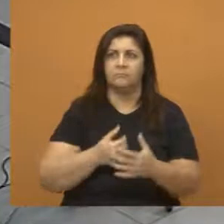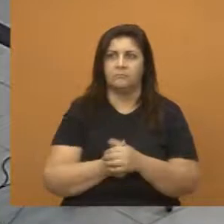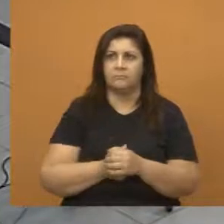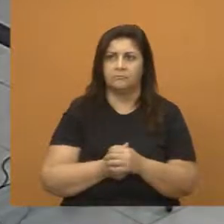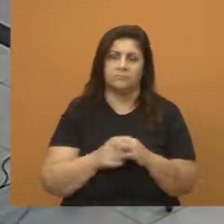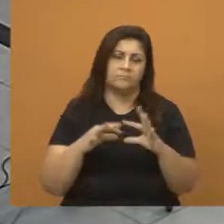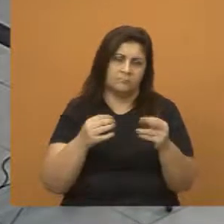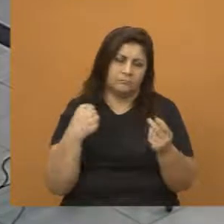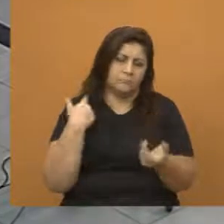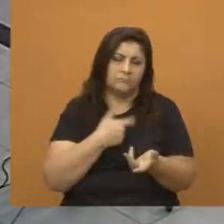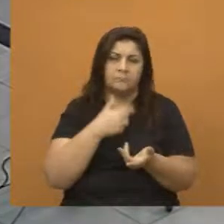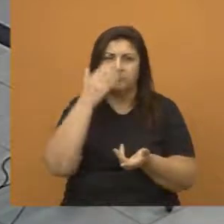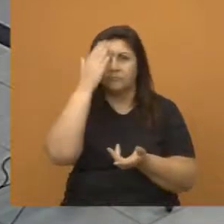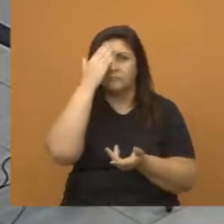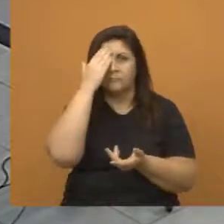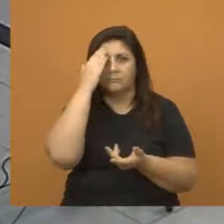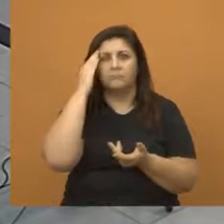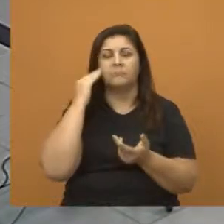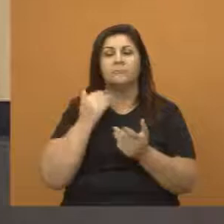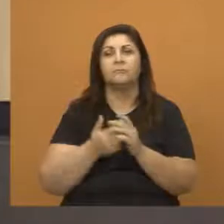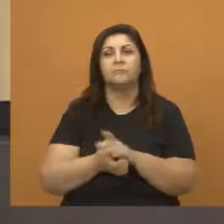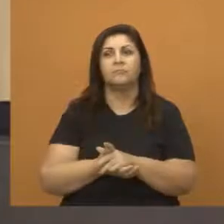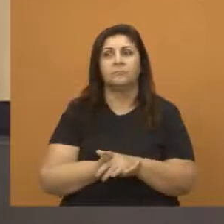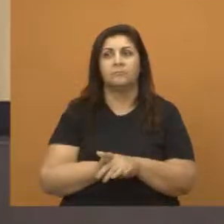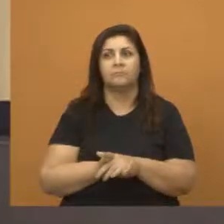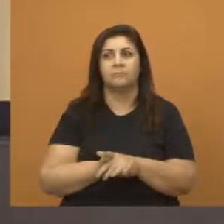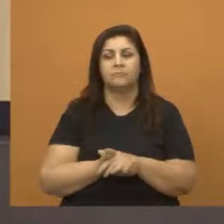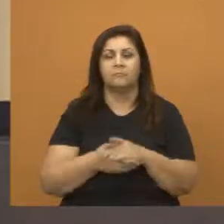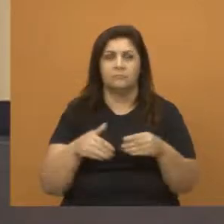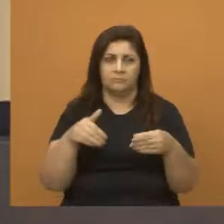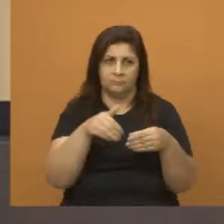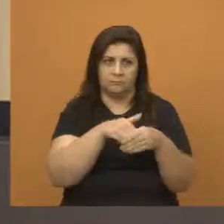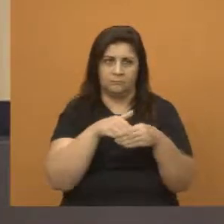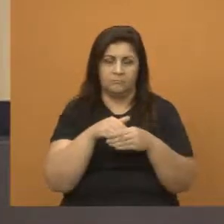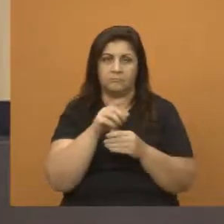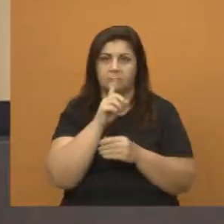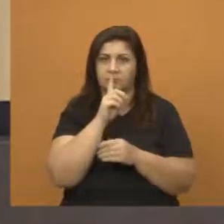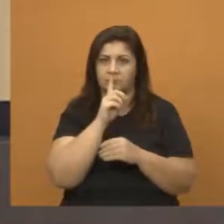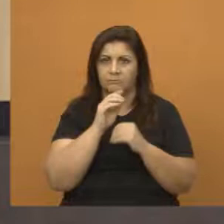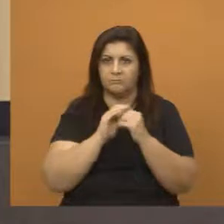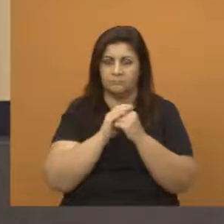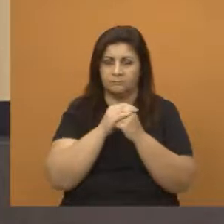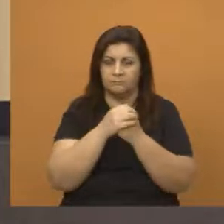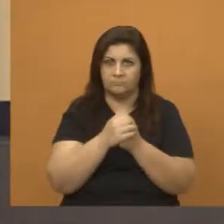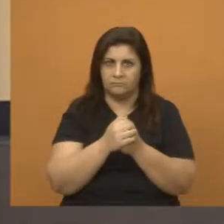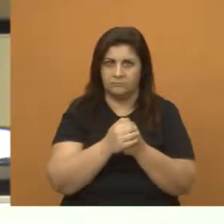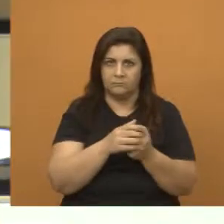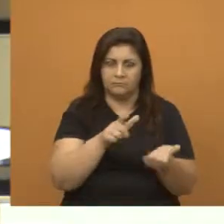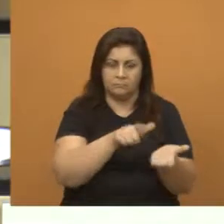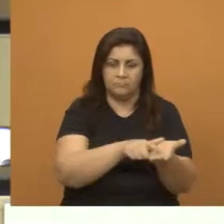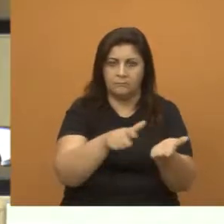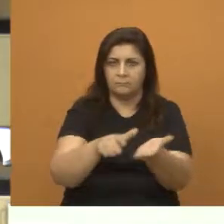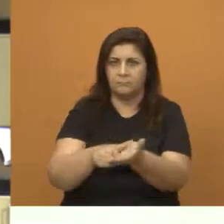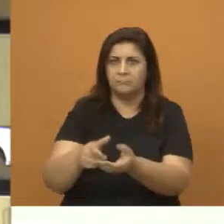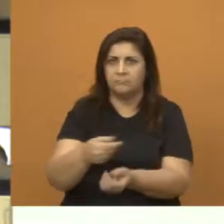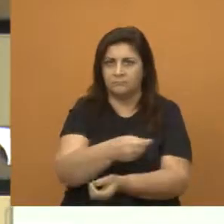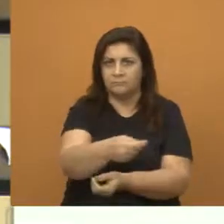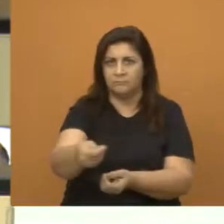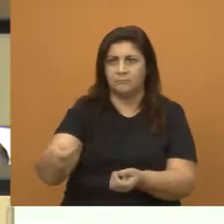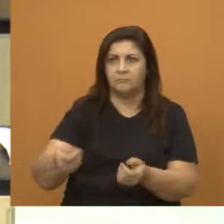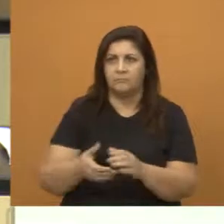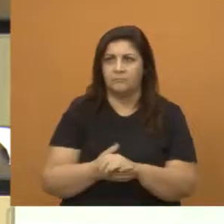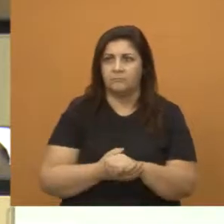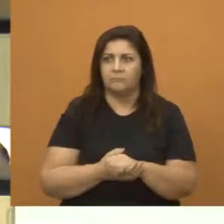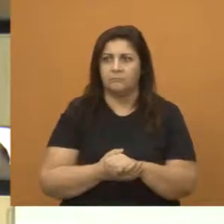então todos nós sabemos que temos que votar é sigiloso então a essência incluído as cédulas como os